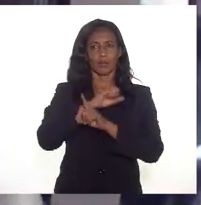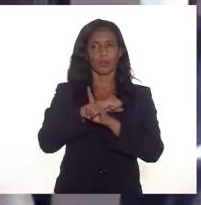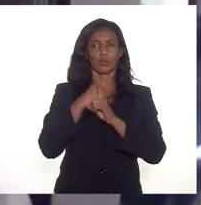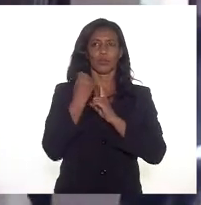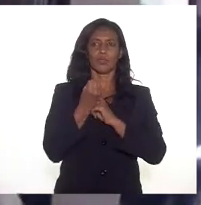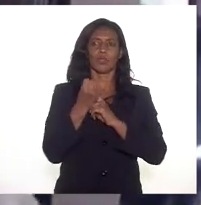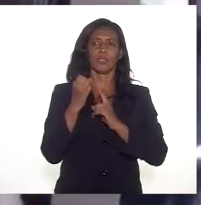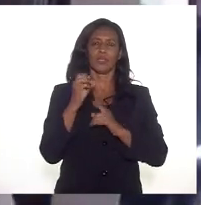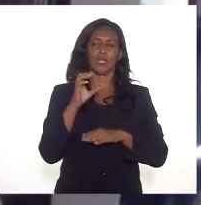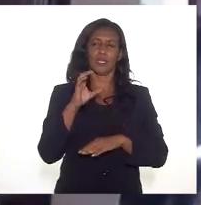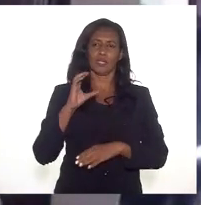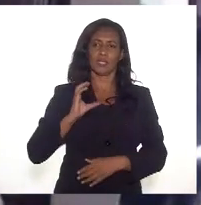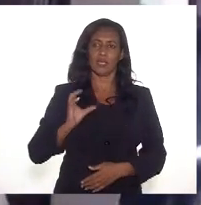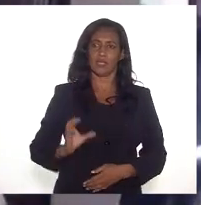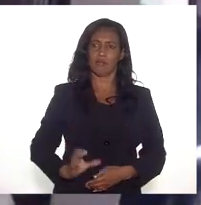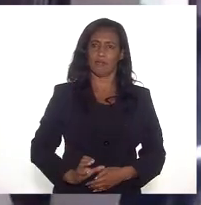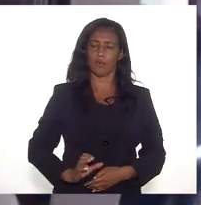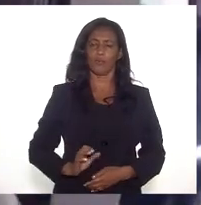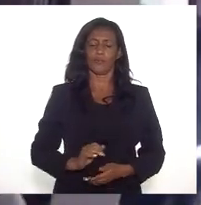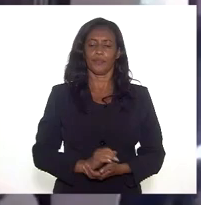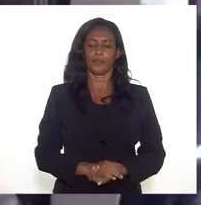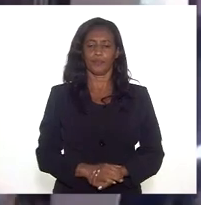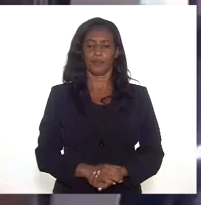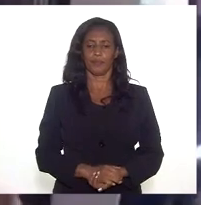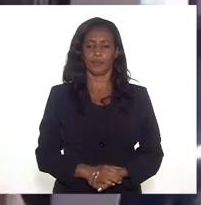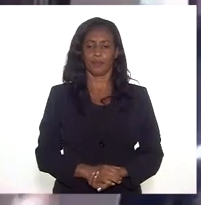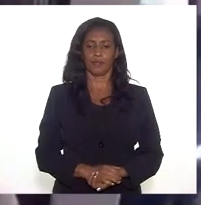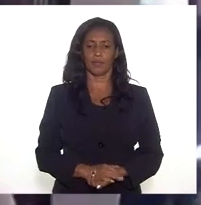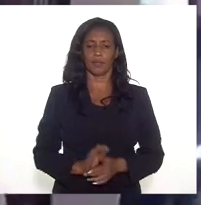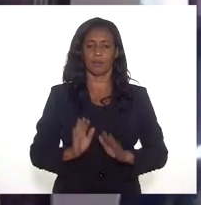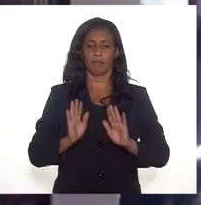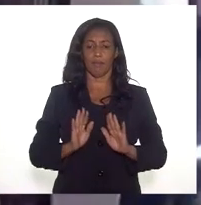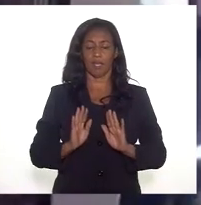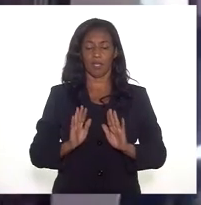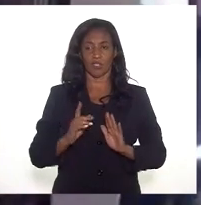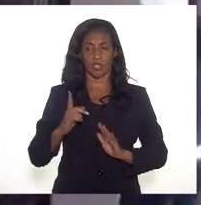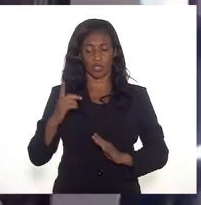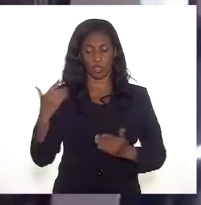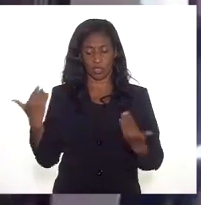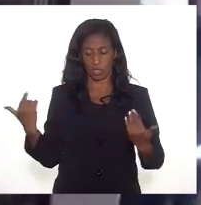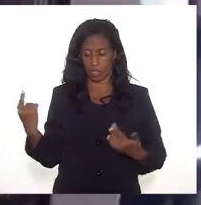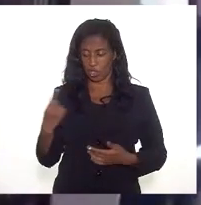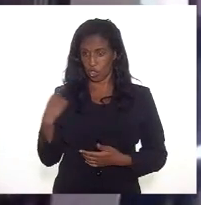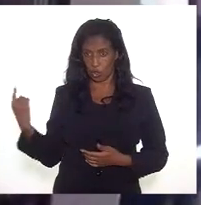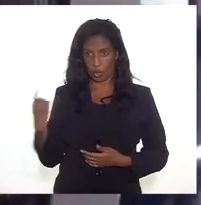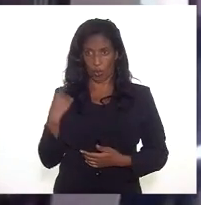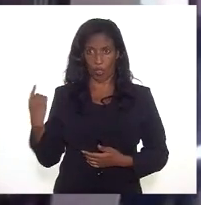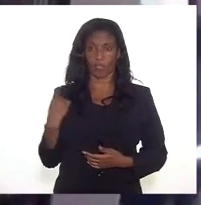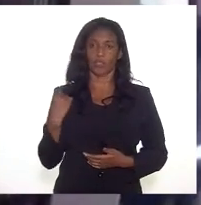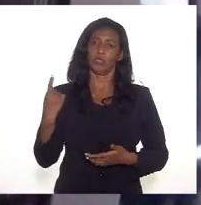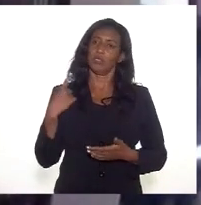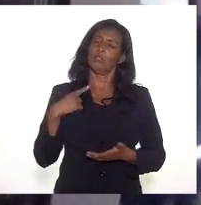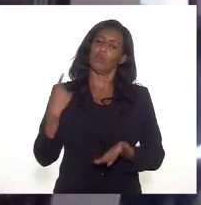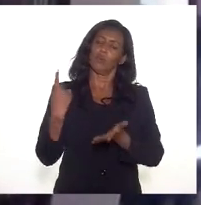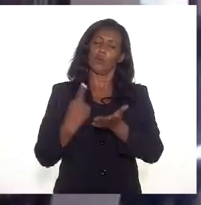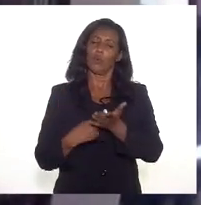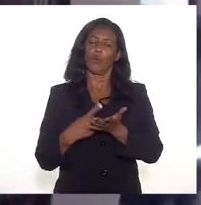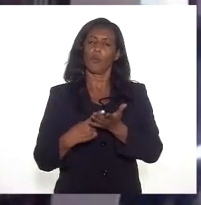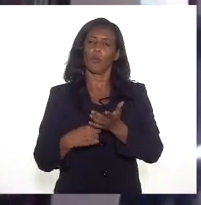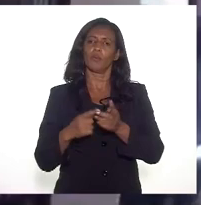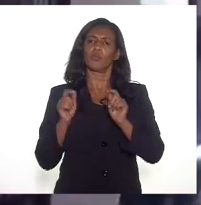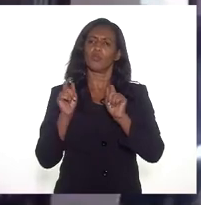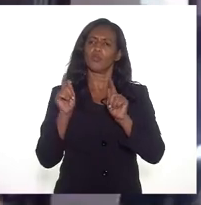civil, mas que houve de nossa parte o compromisso de fazer um